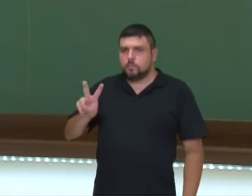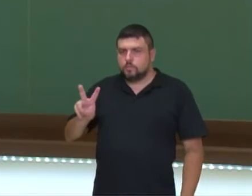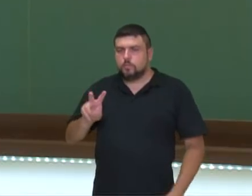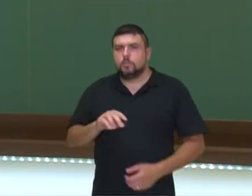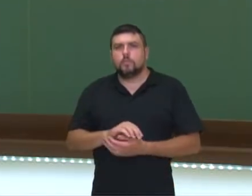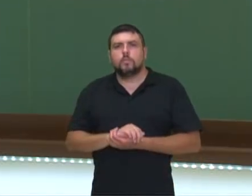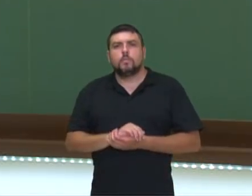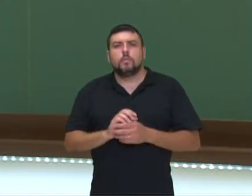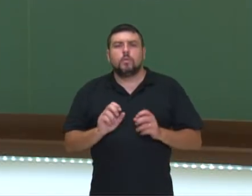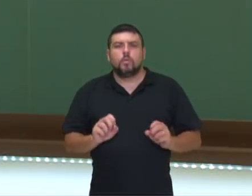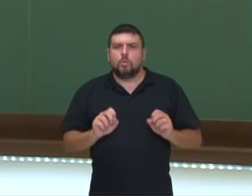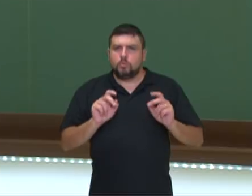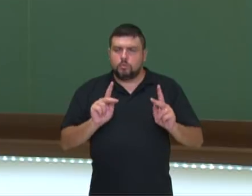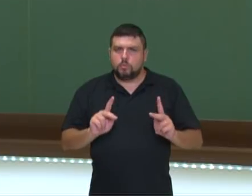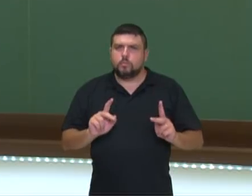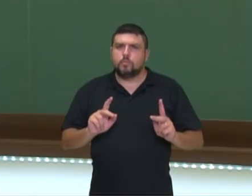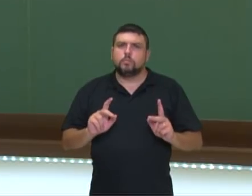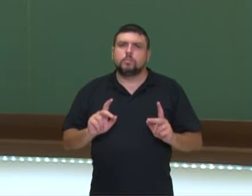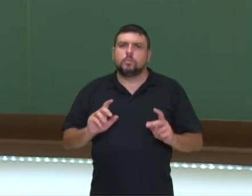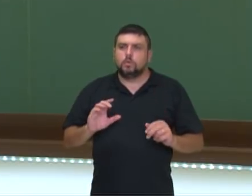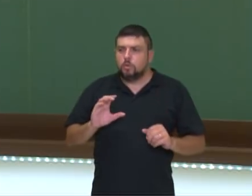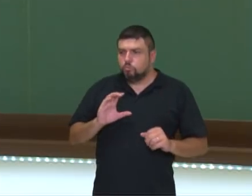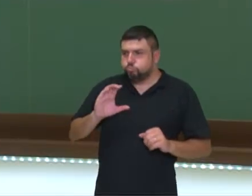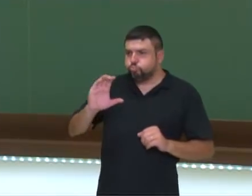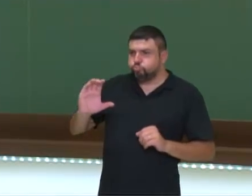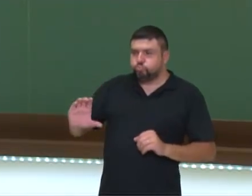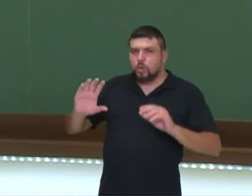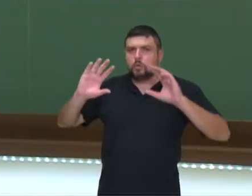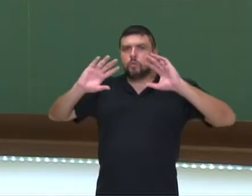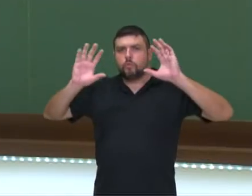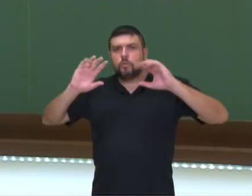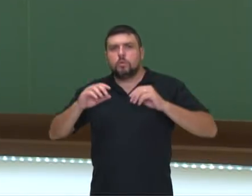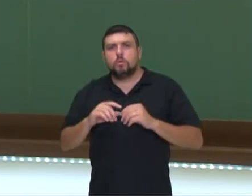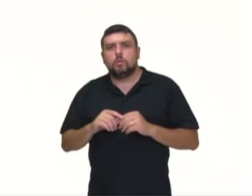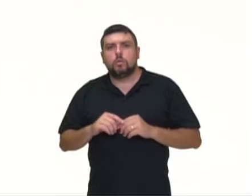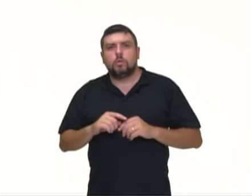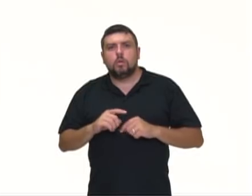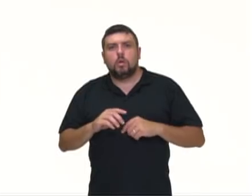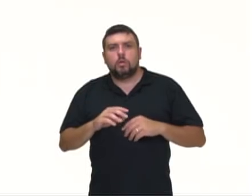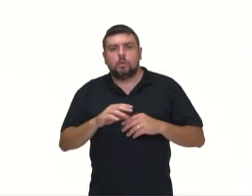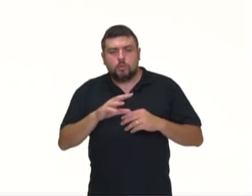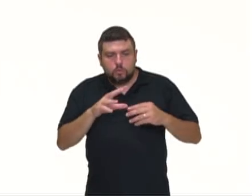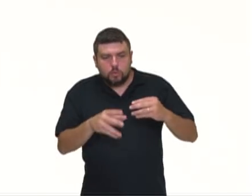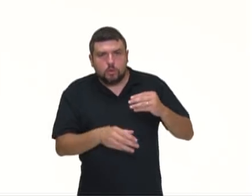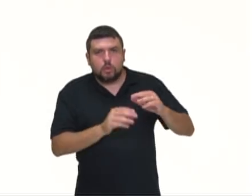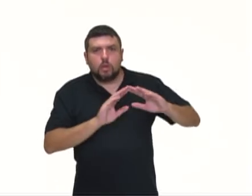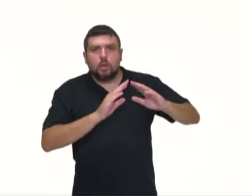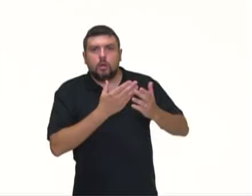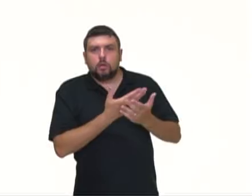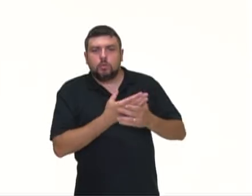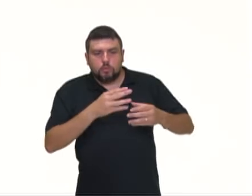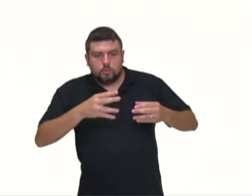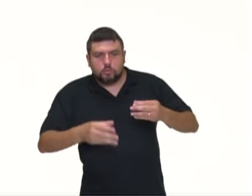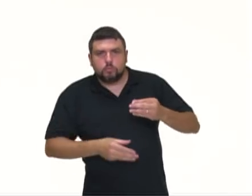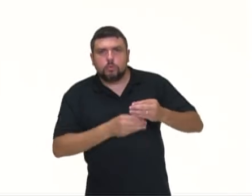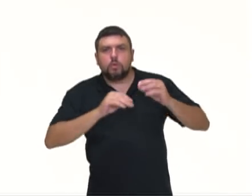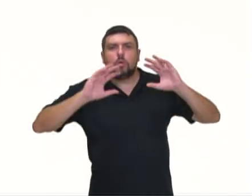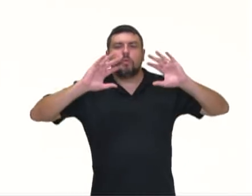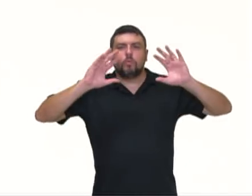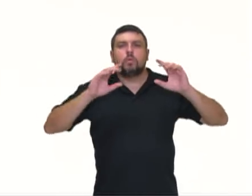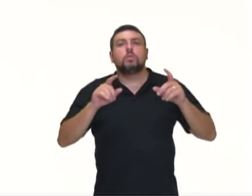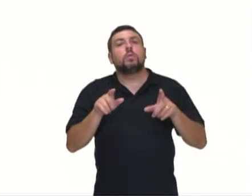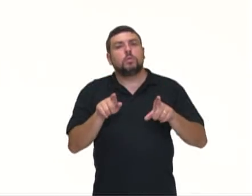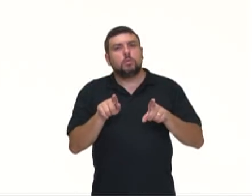os investimentos financeiros no vôlei, a inserção do vôlei no ensino escolar, as mudanças de regra no jogo também contribuíram para que o